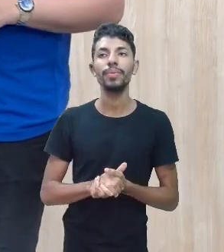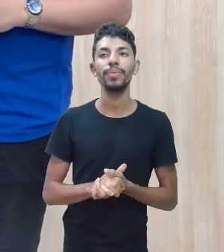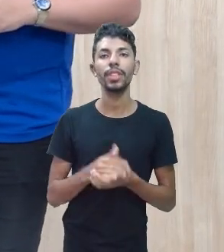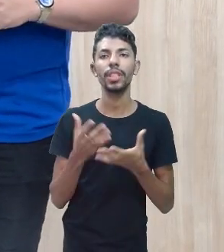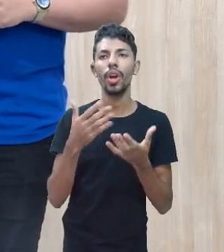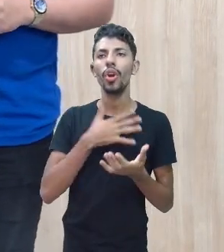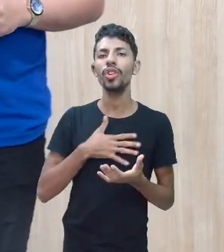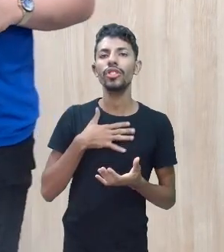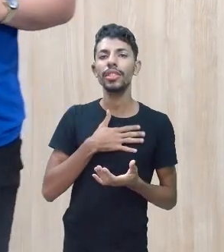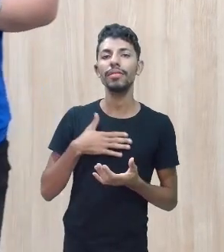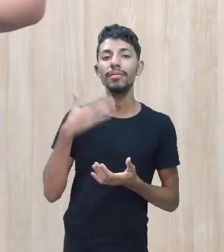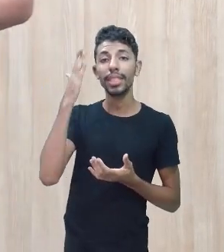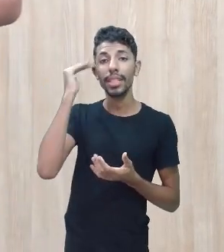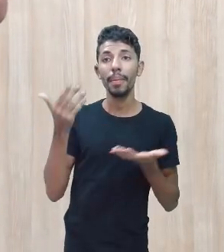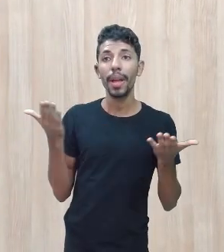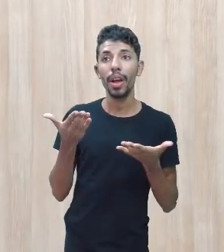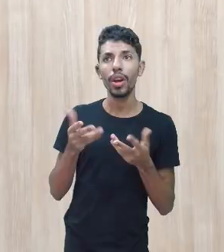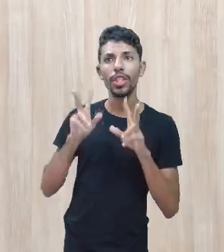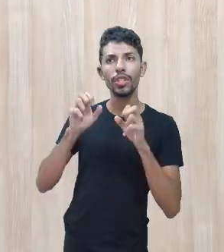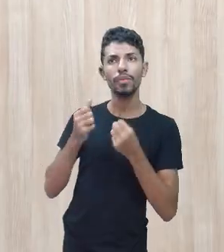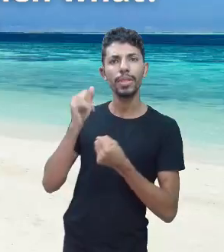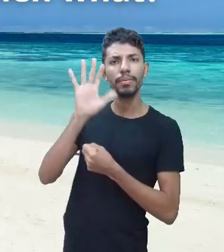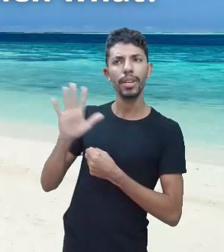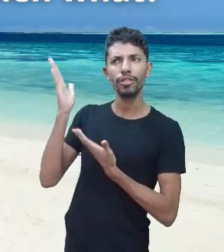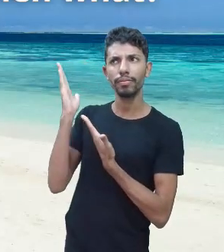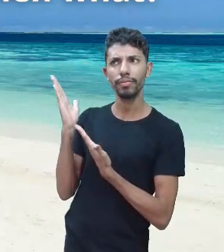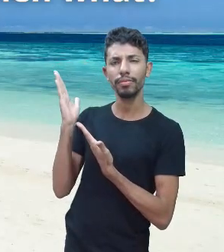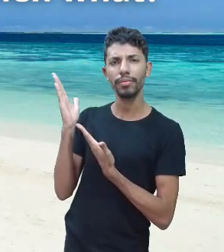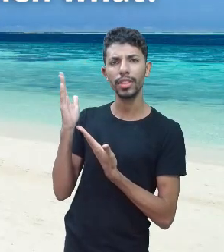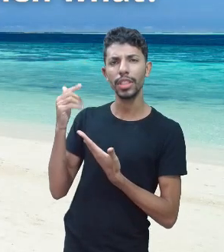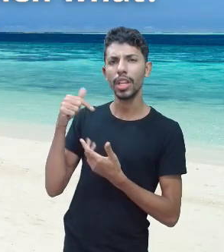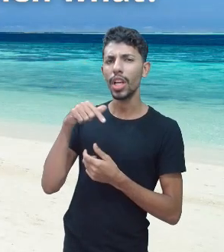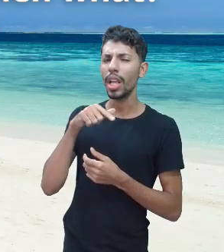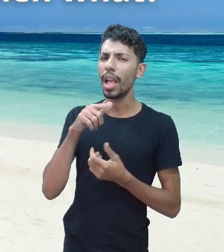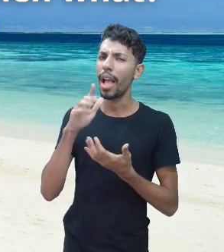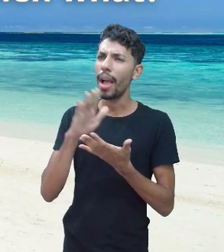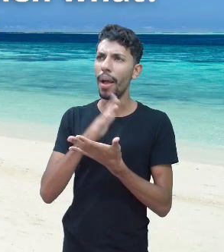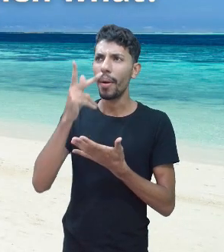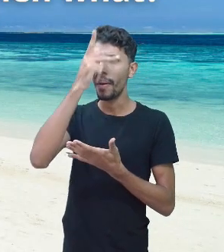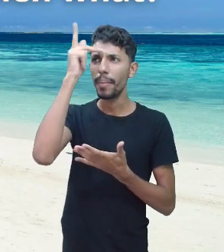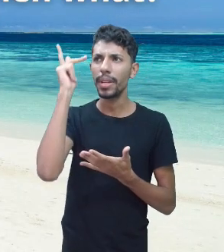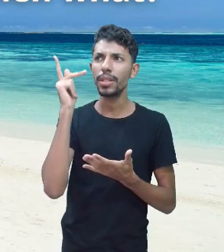gostaria de saber, ainda nessa primeira imagem, se alguém